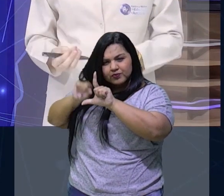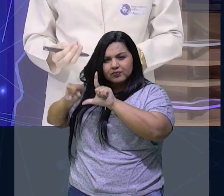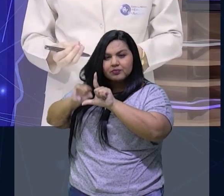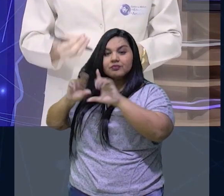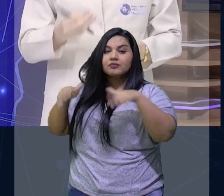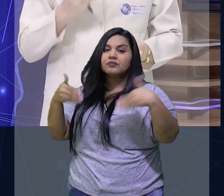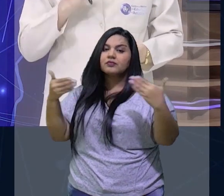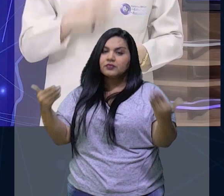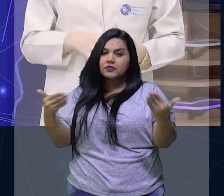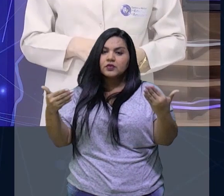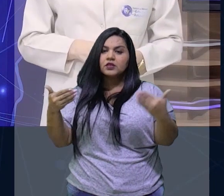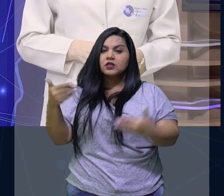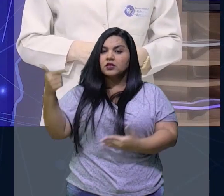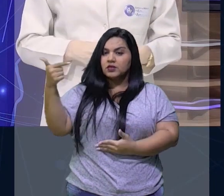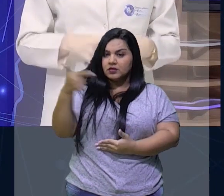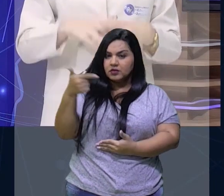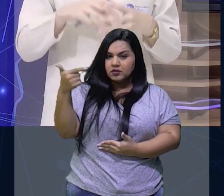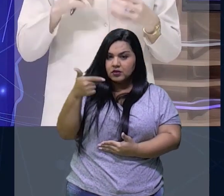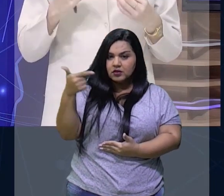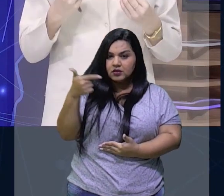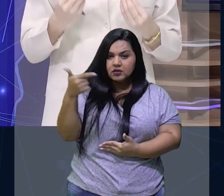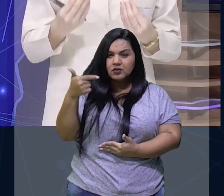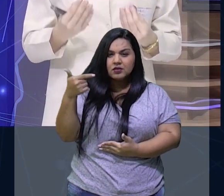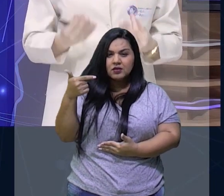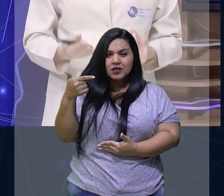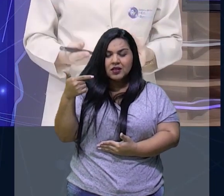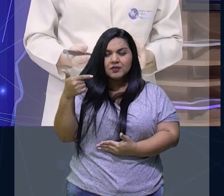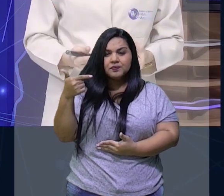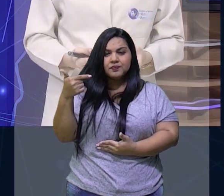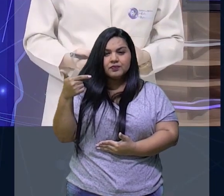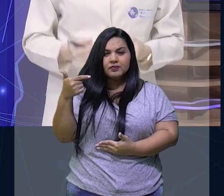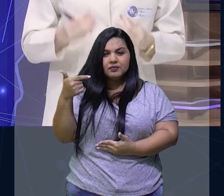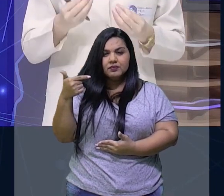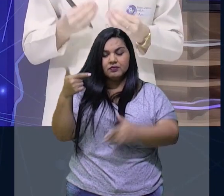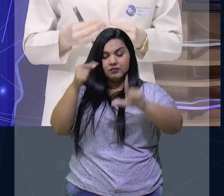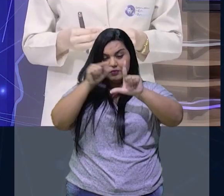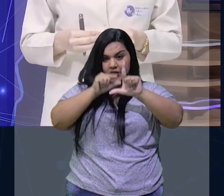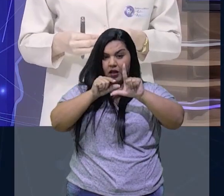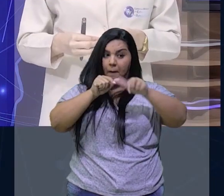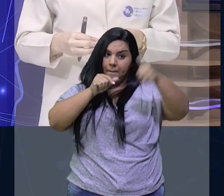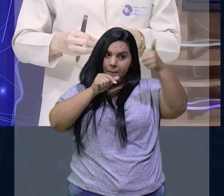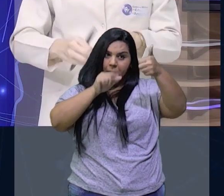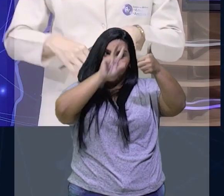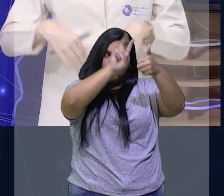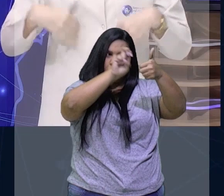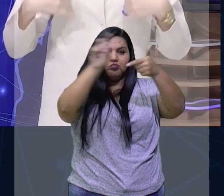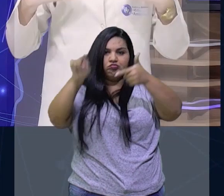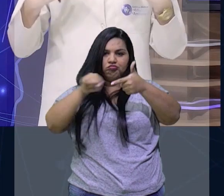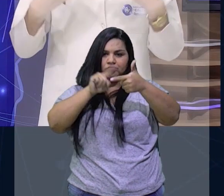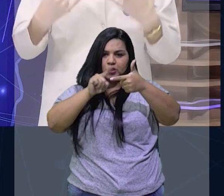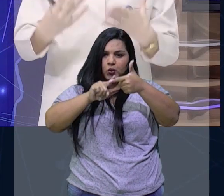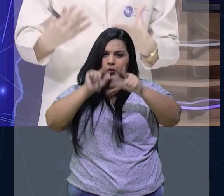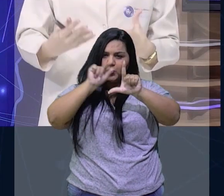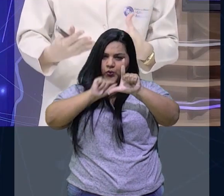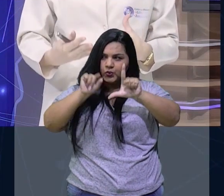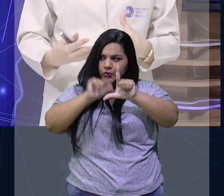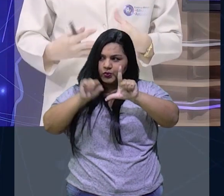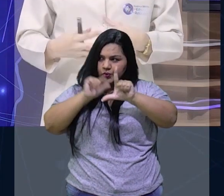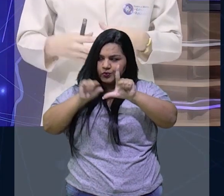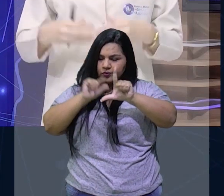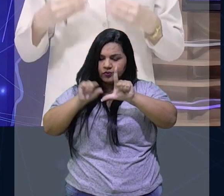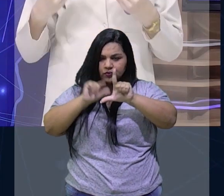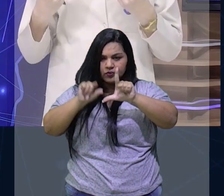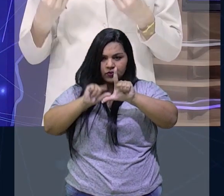Então, segundo elemento que eu observo no mapa, a legenda, né? Então, a partir da legenda que você vai fazer essas